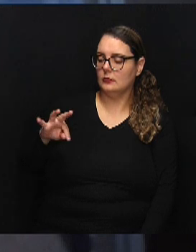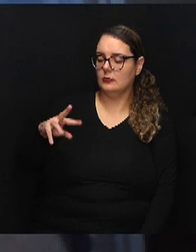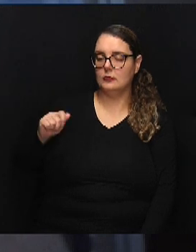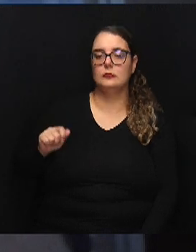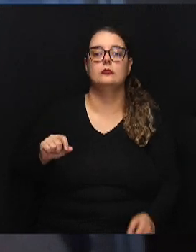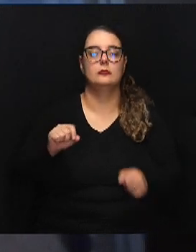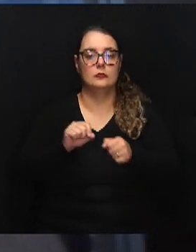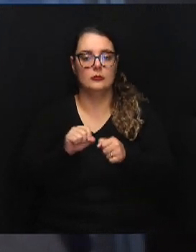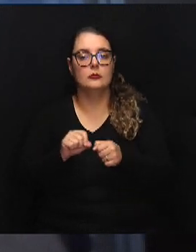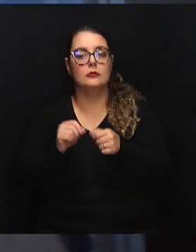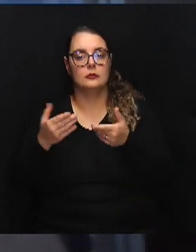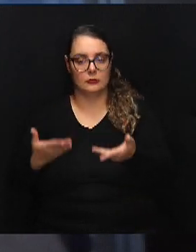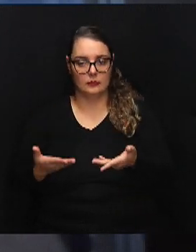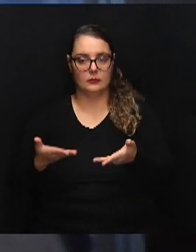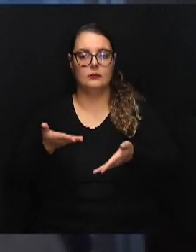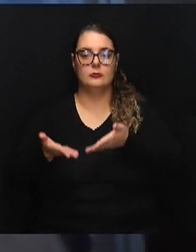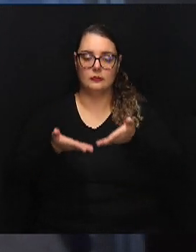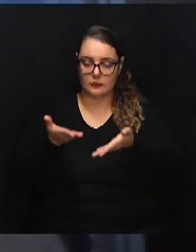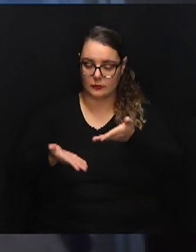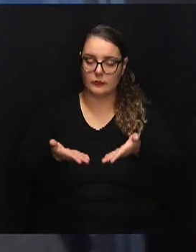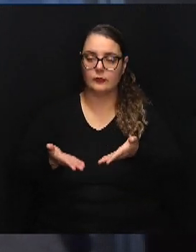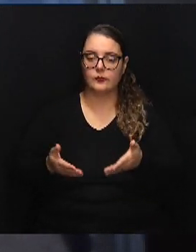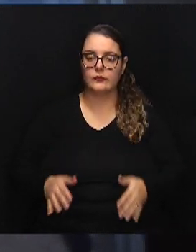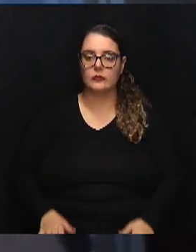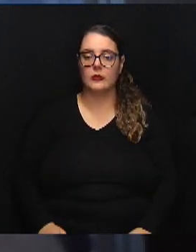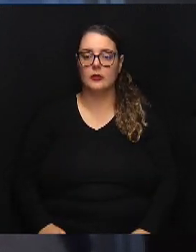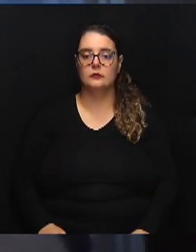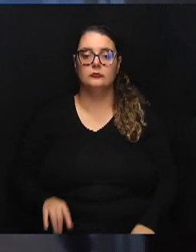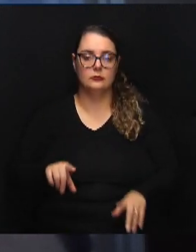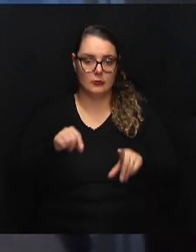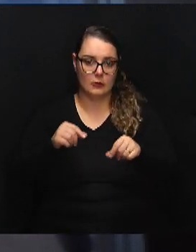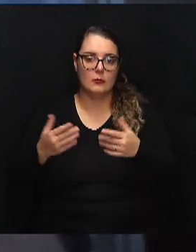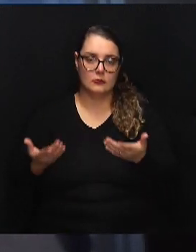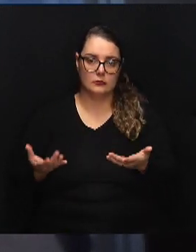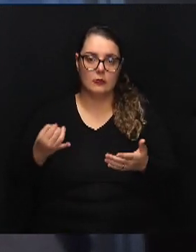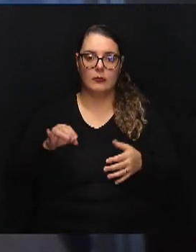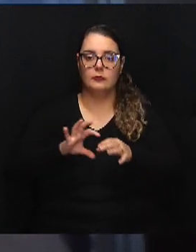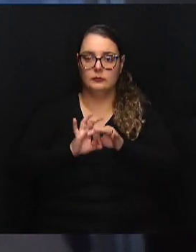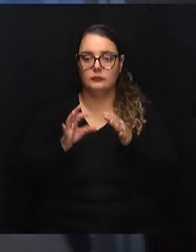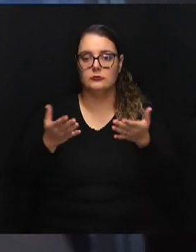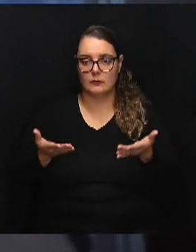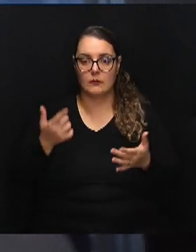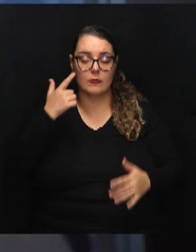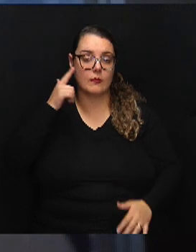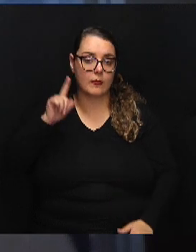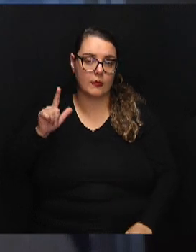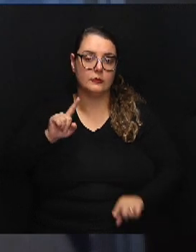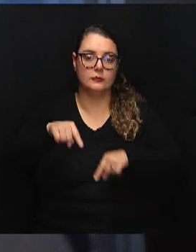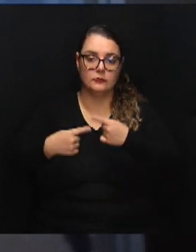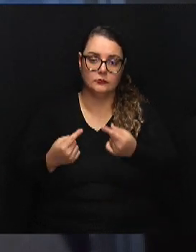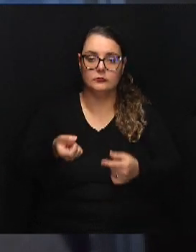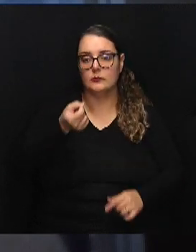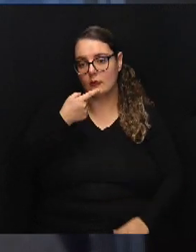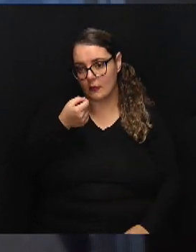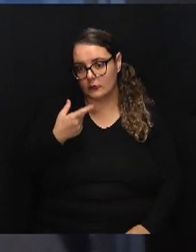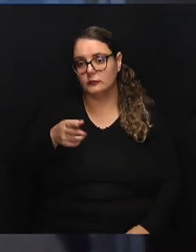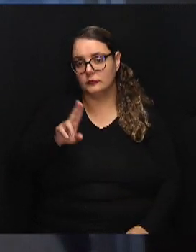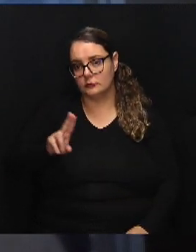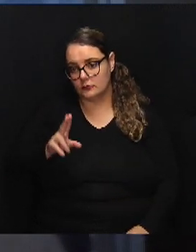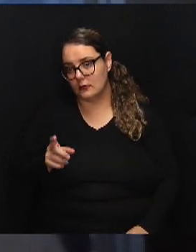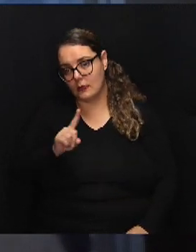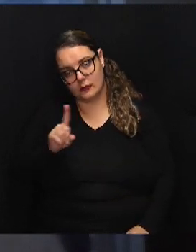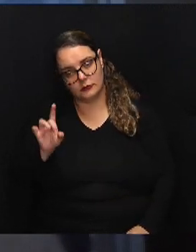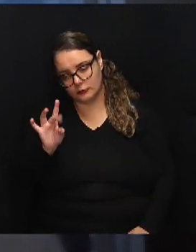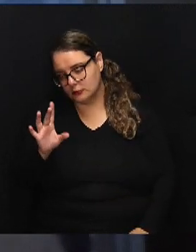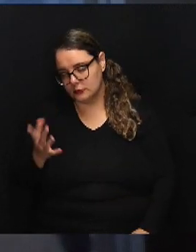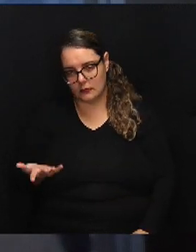a angioplastia é o tratamento de escolha desde que ele esteja disponível. Claro que existem outros medicamentos que a gente usa, tá? Não é